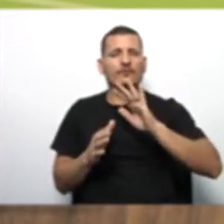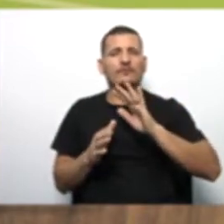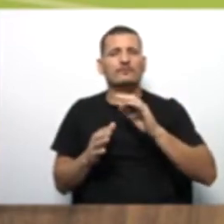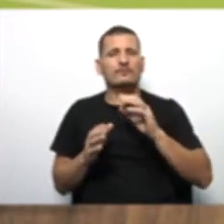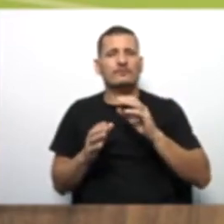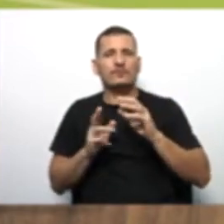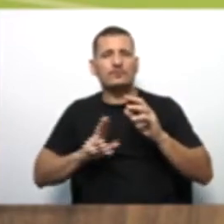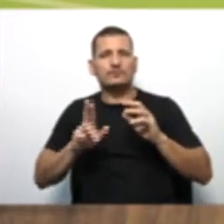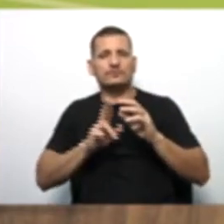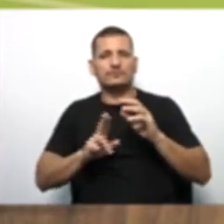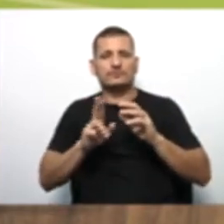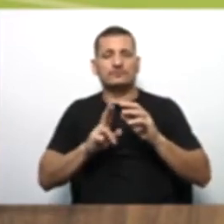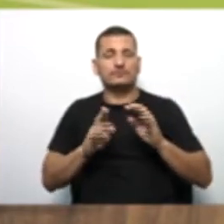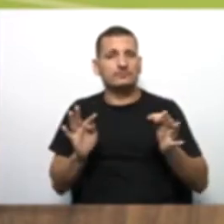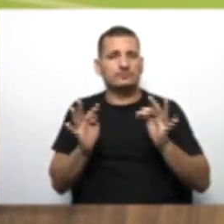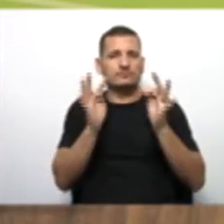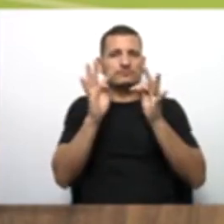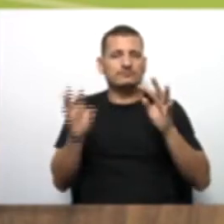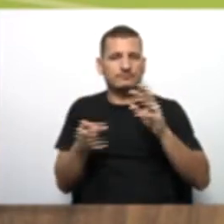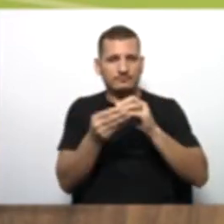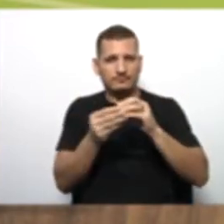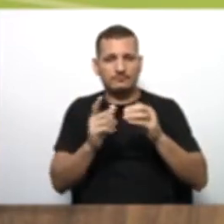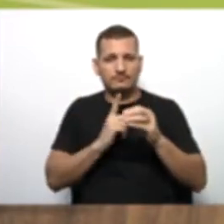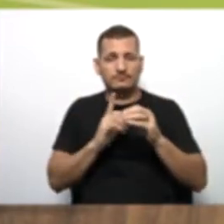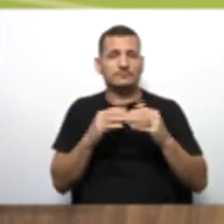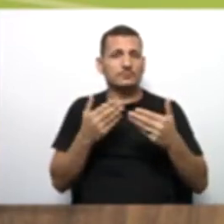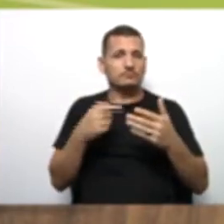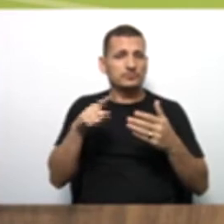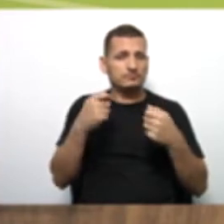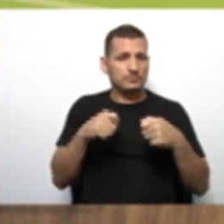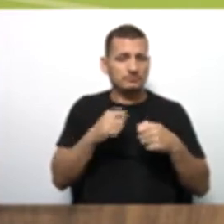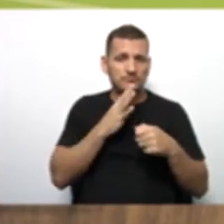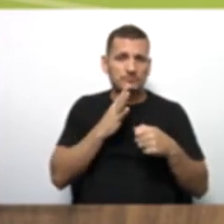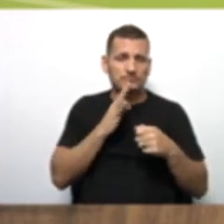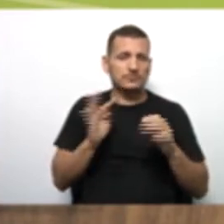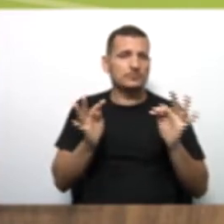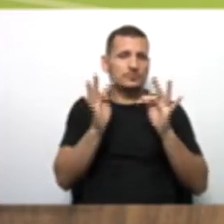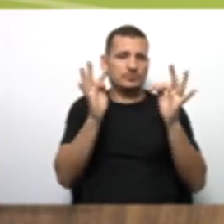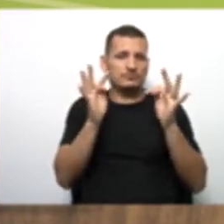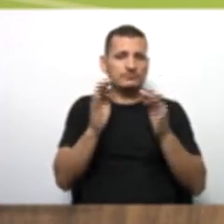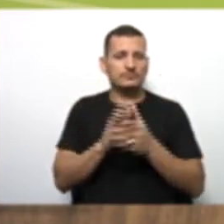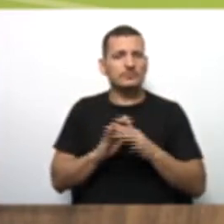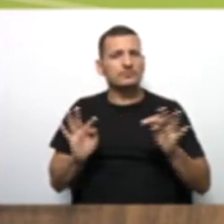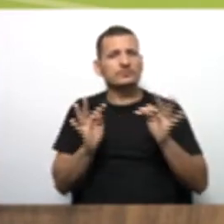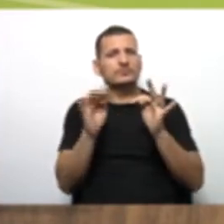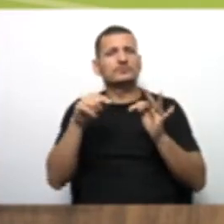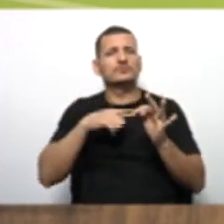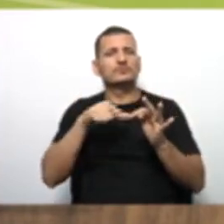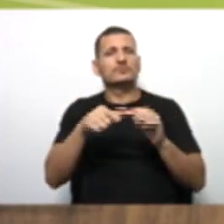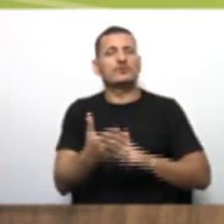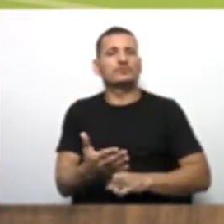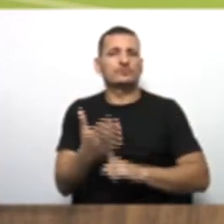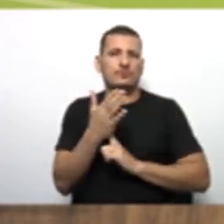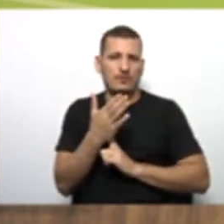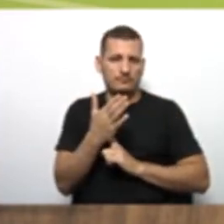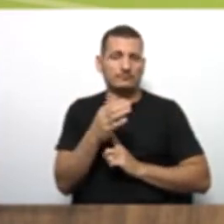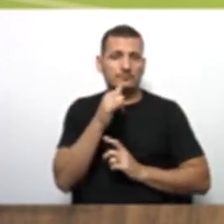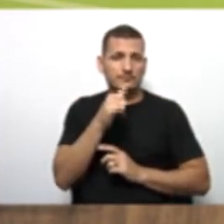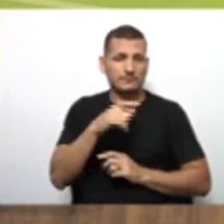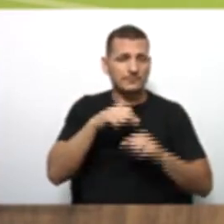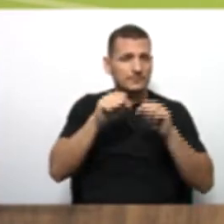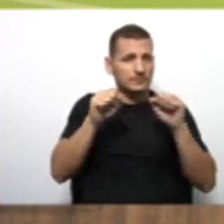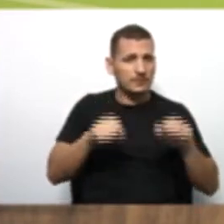a utilização da tecnologia. Então, nós temos que conhecer a tecnologia. E a tecnologia veio para nos ajudar. Então, se existe um software,